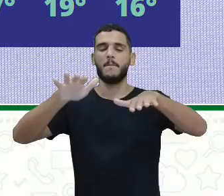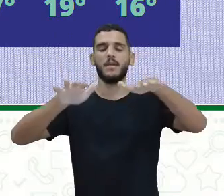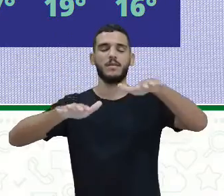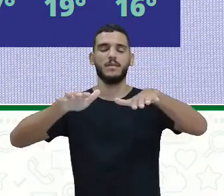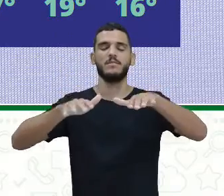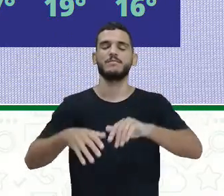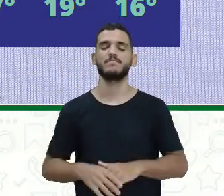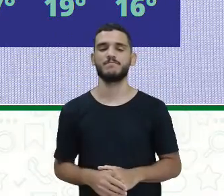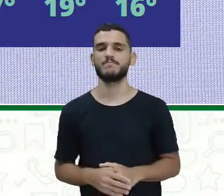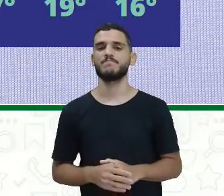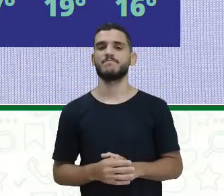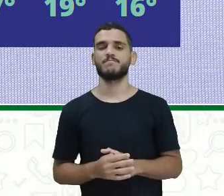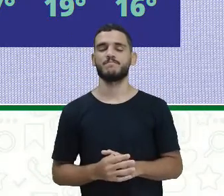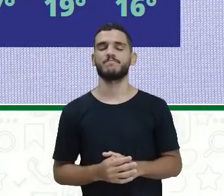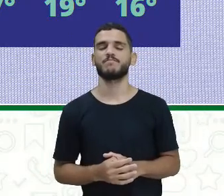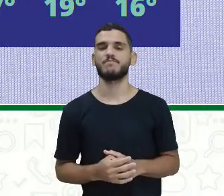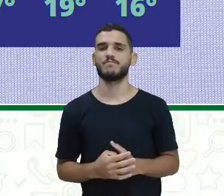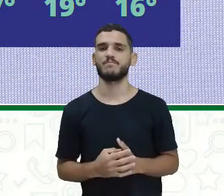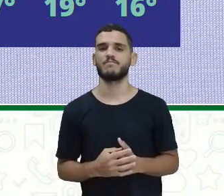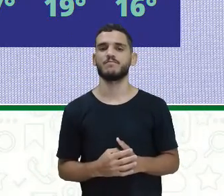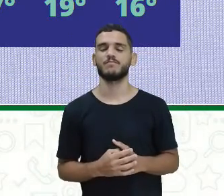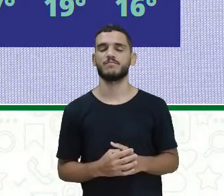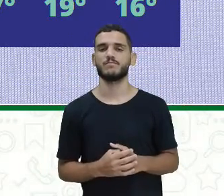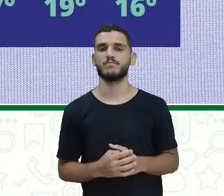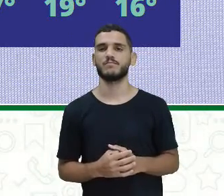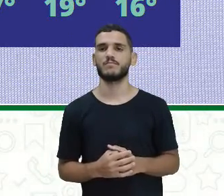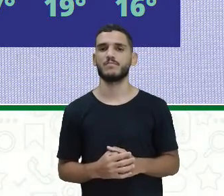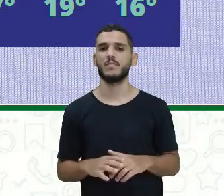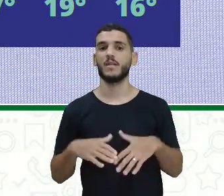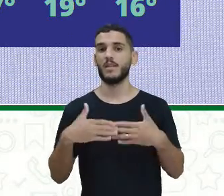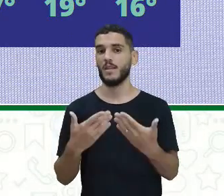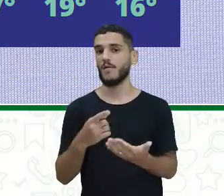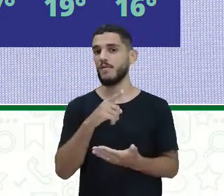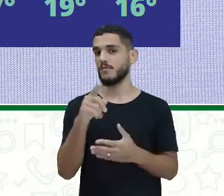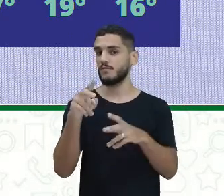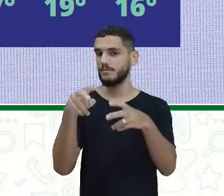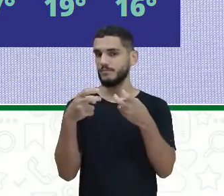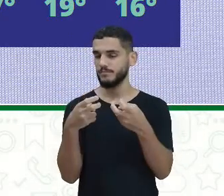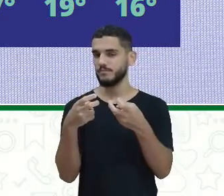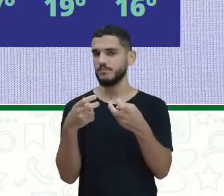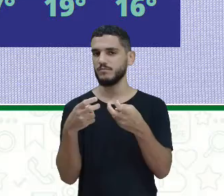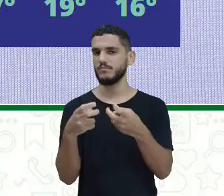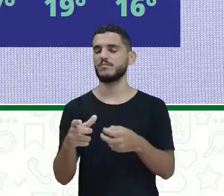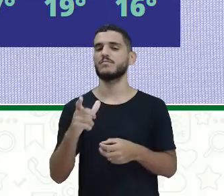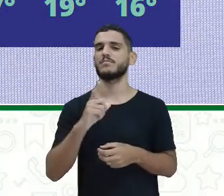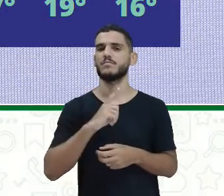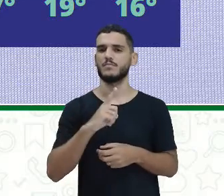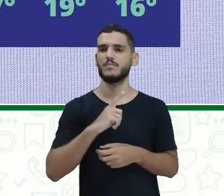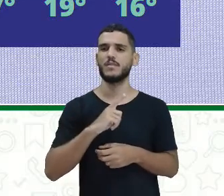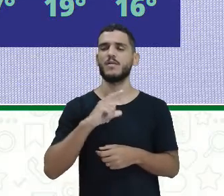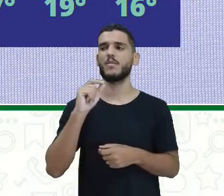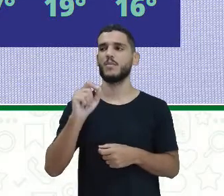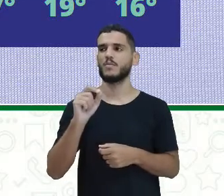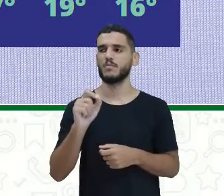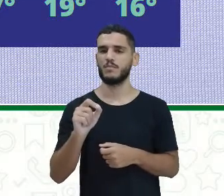25,2, certo? Então, vocês perceberam? Eu teria que ter